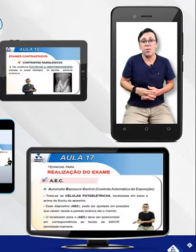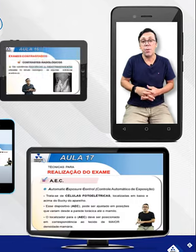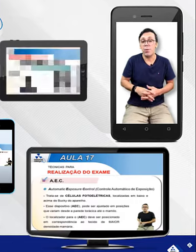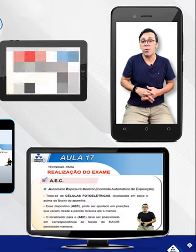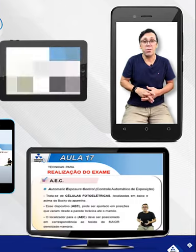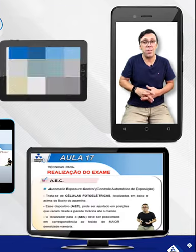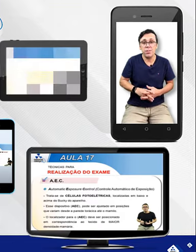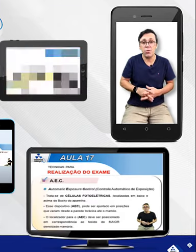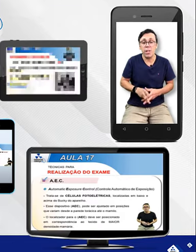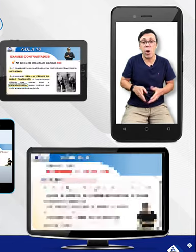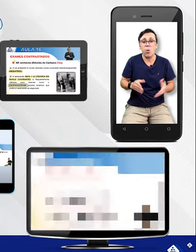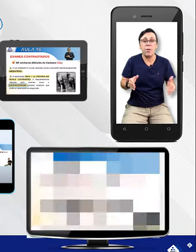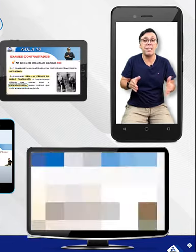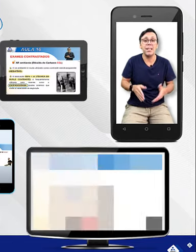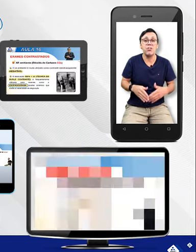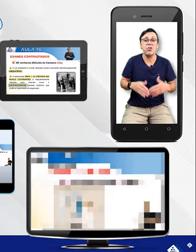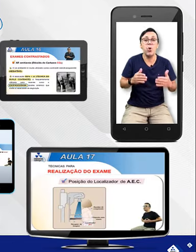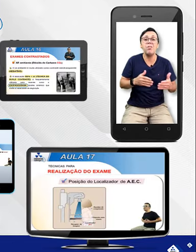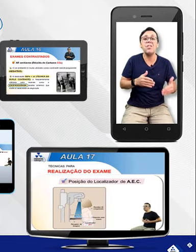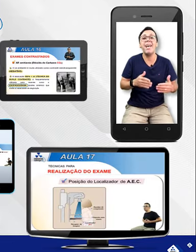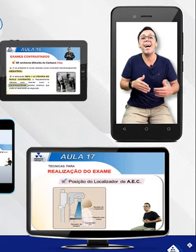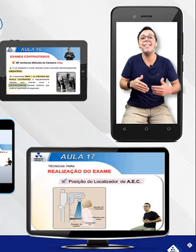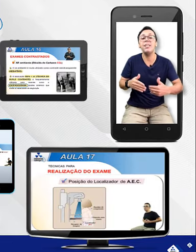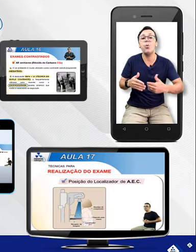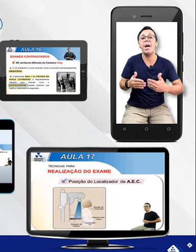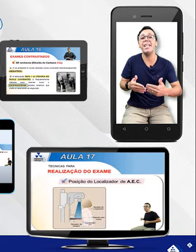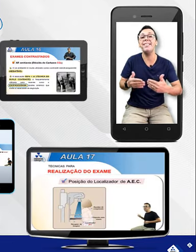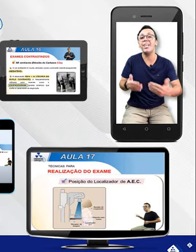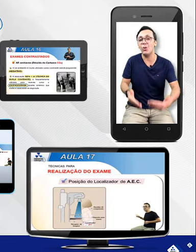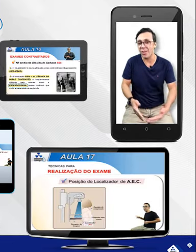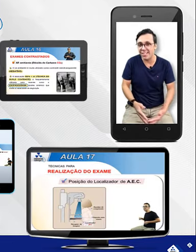nós temos aí uma promoção sensacional com parcelas de